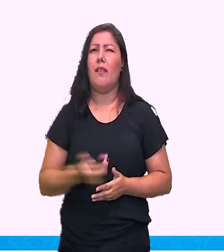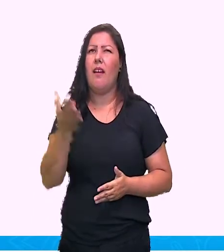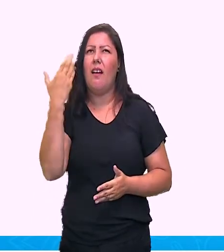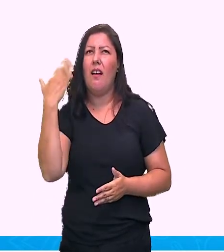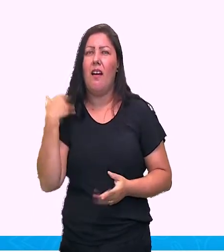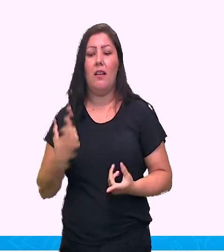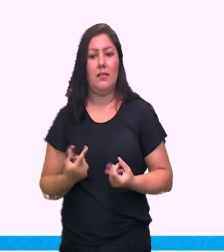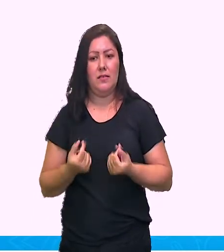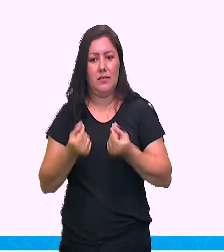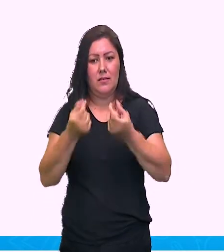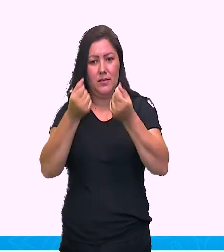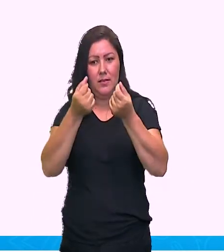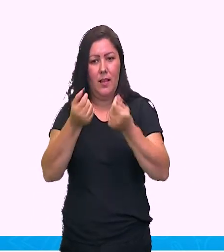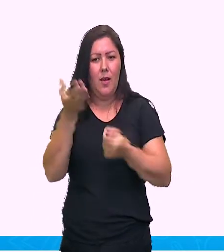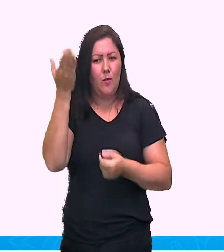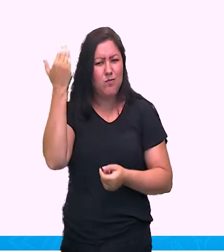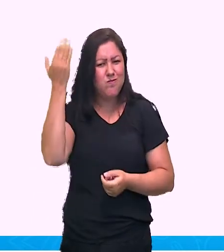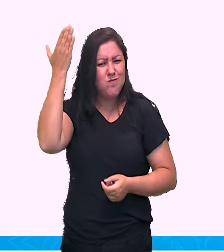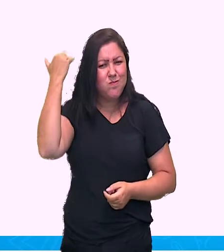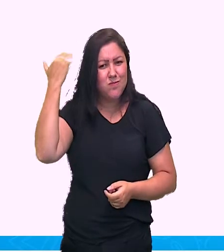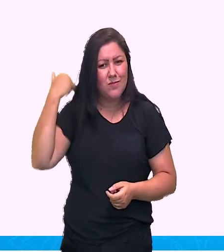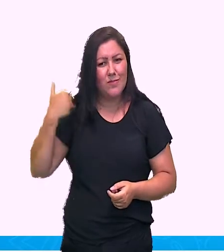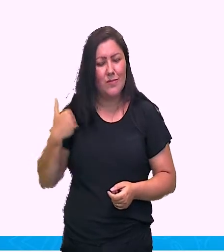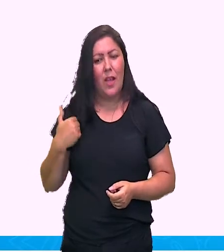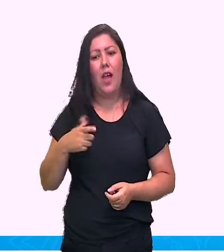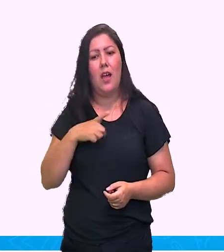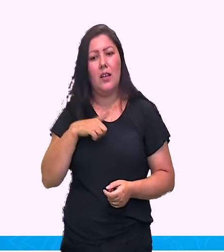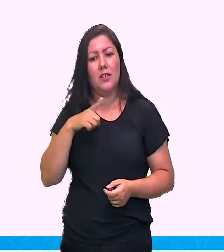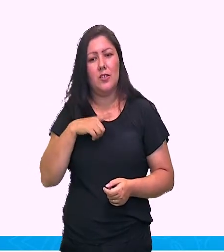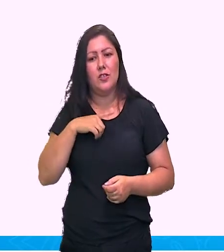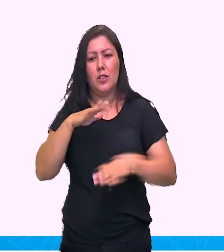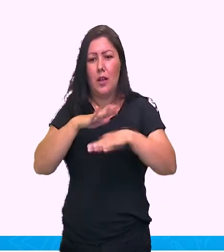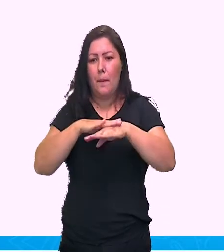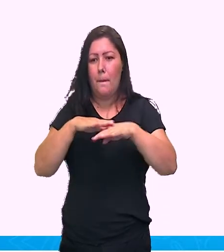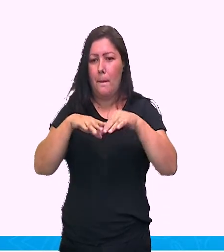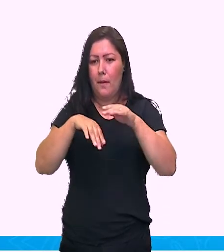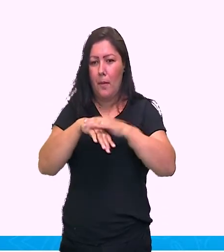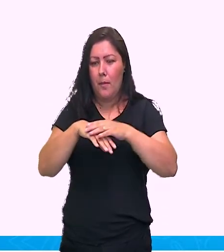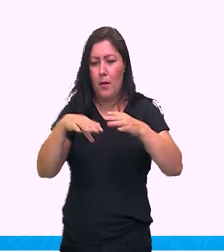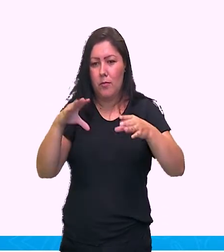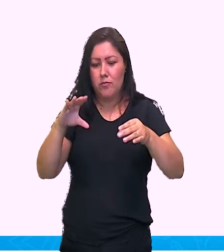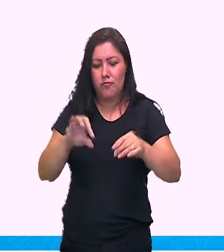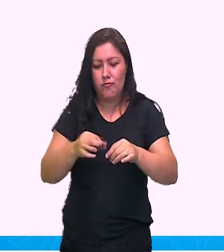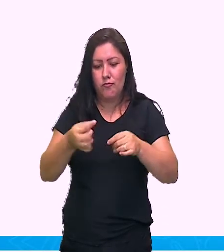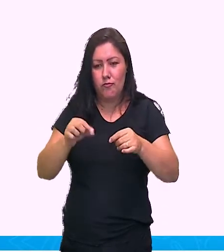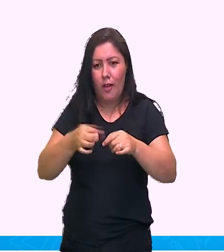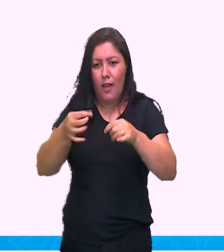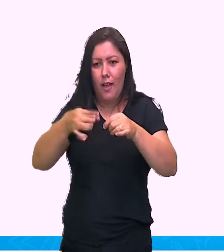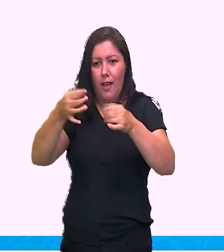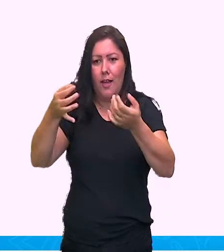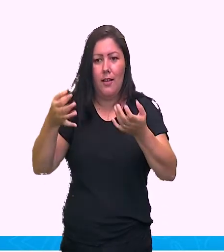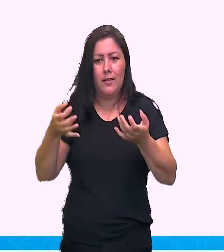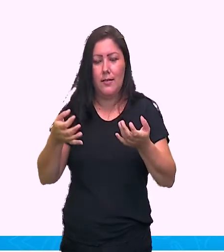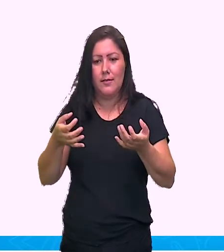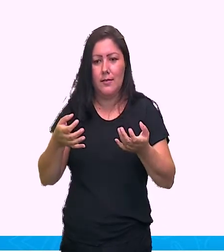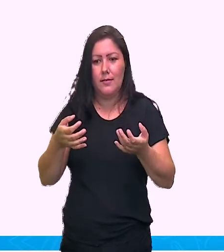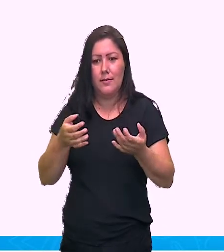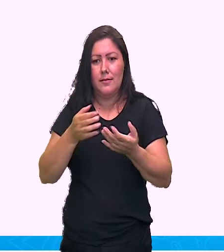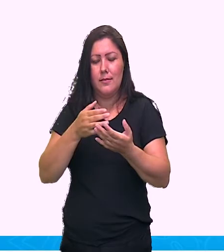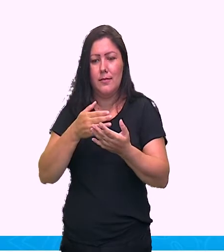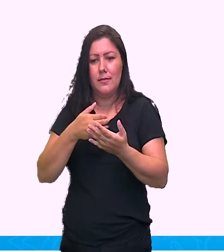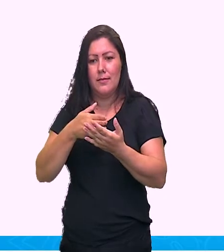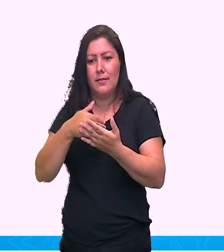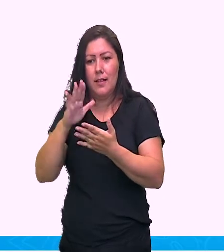capitalismo, bem lá atrás, nós tínhamos o artesão. O artesão era o dono dos meios de